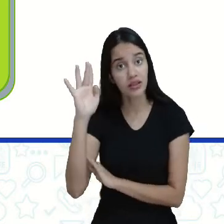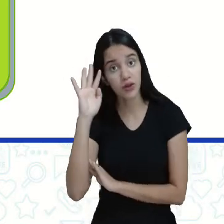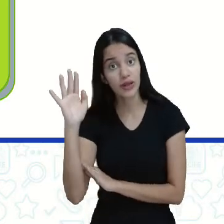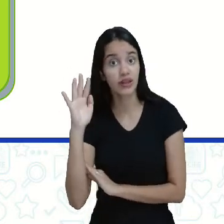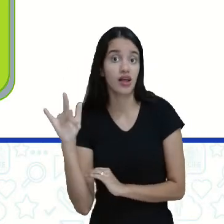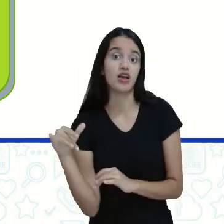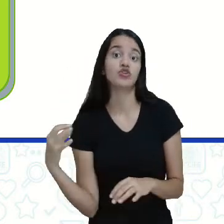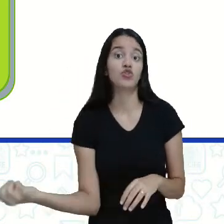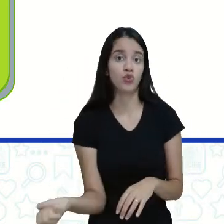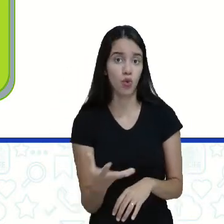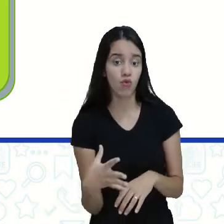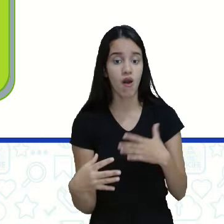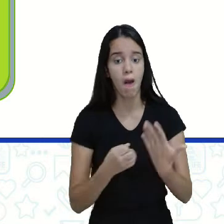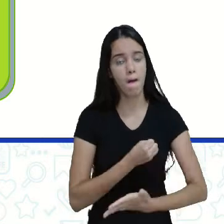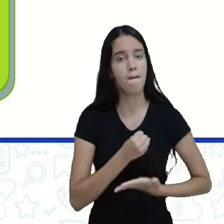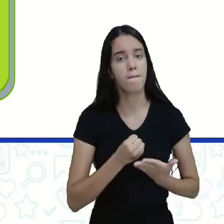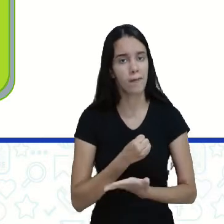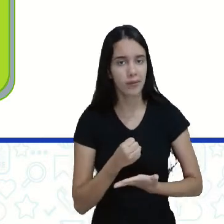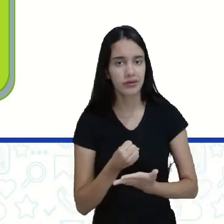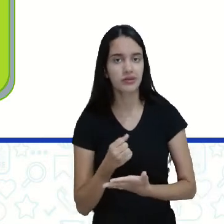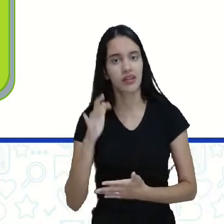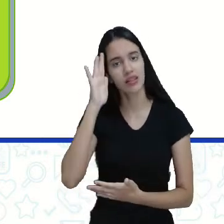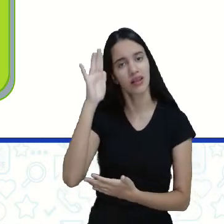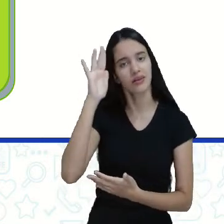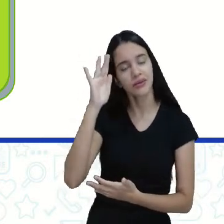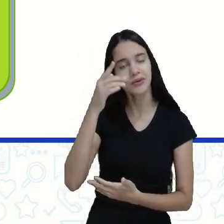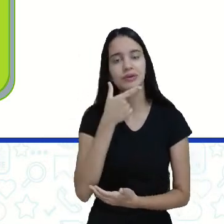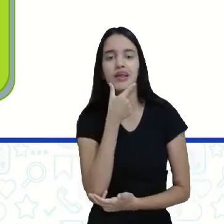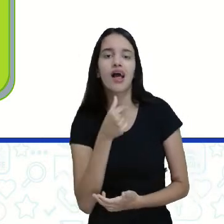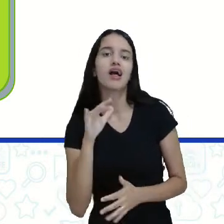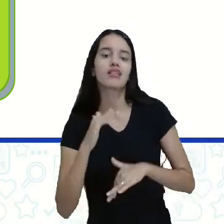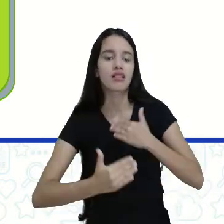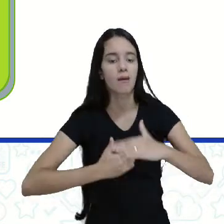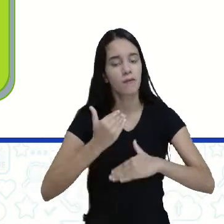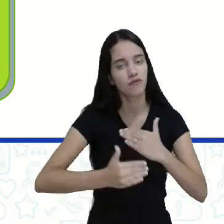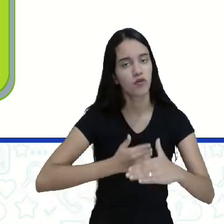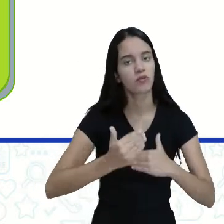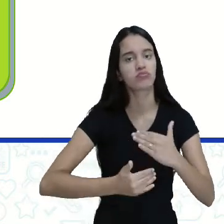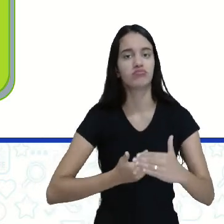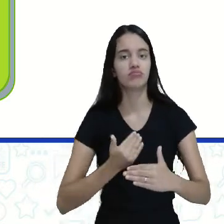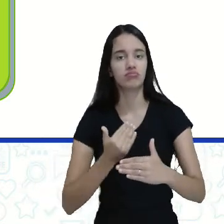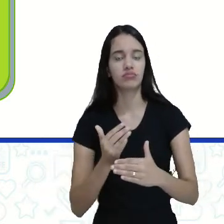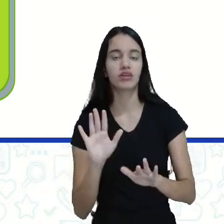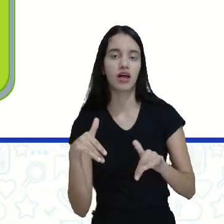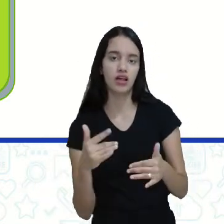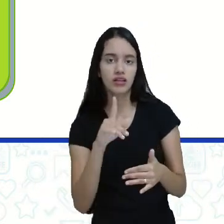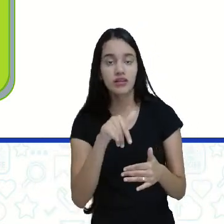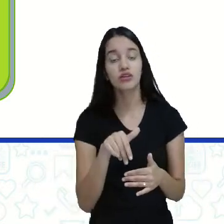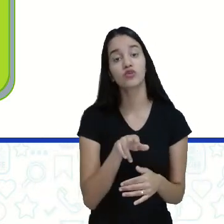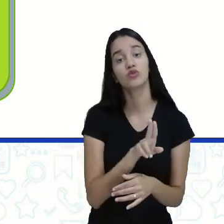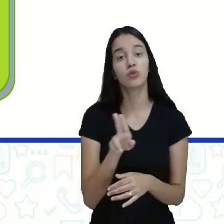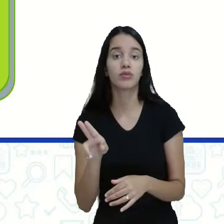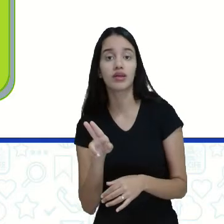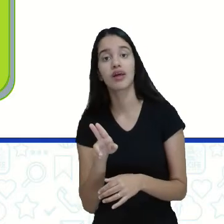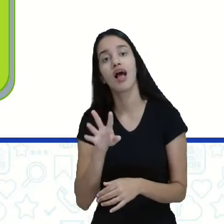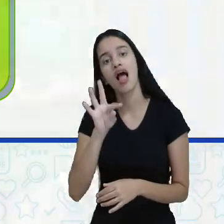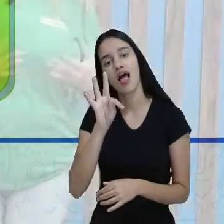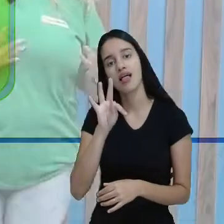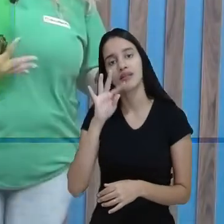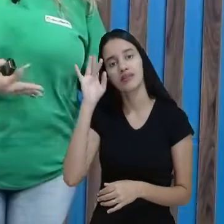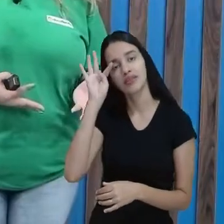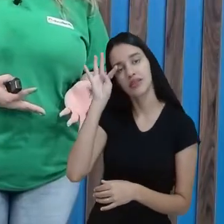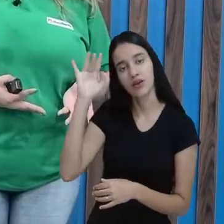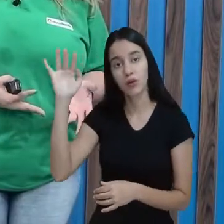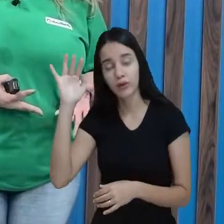que é uma teoria baseada na teoria de Darwin, né, da evolução. Então, chamada de teoria sintética